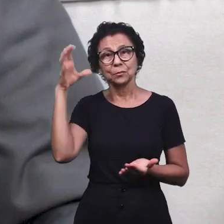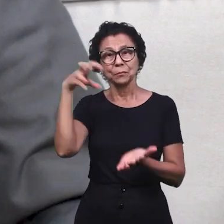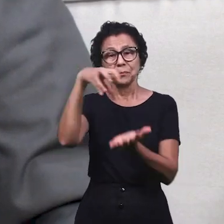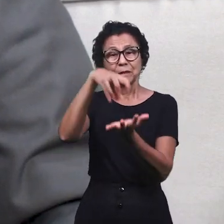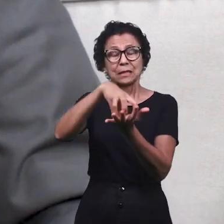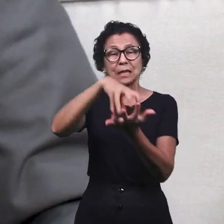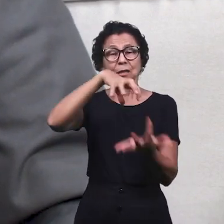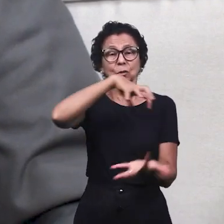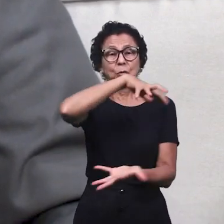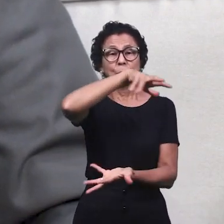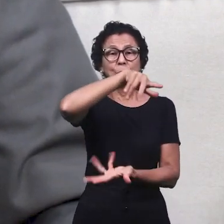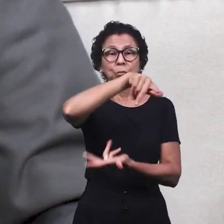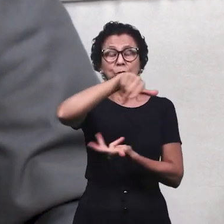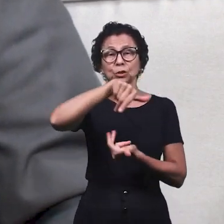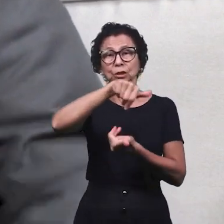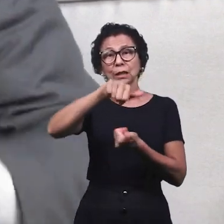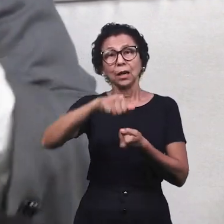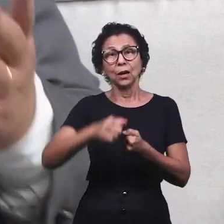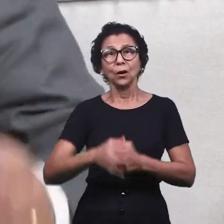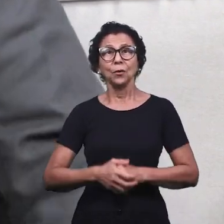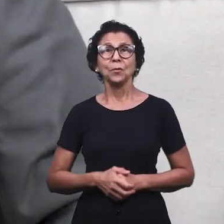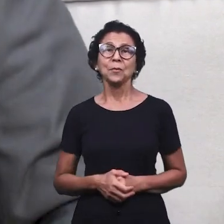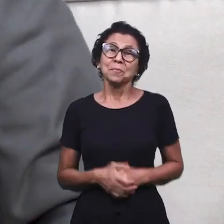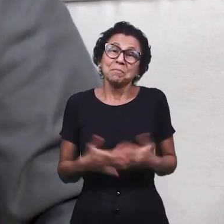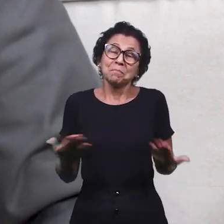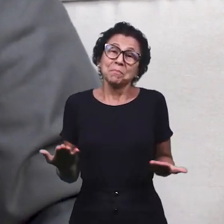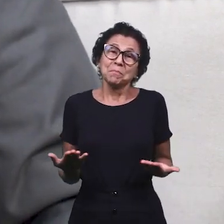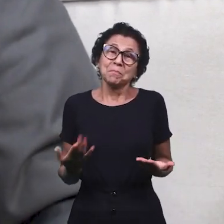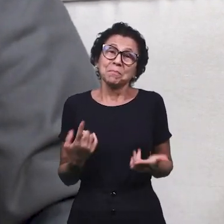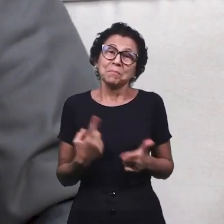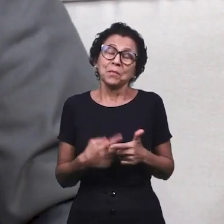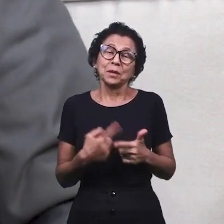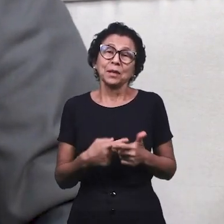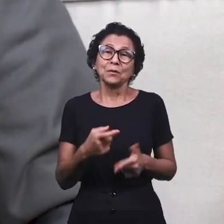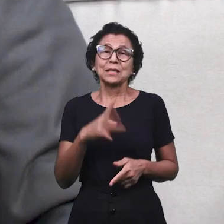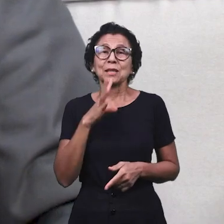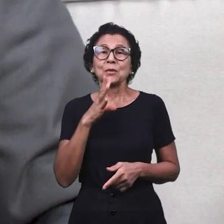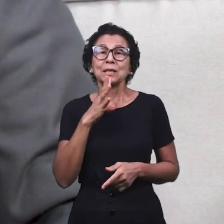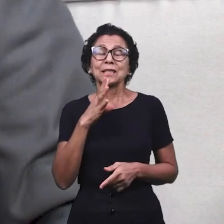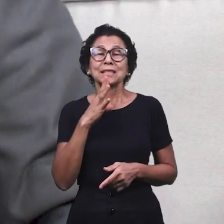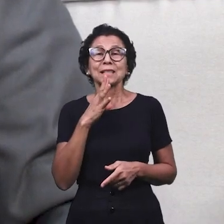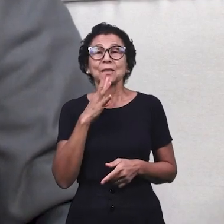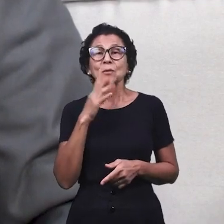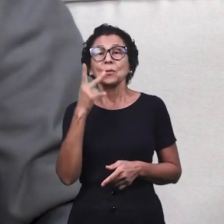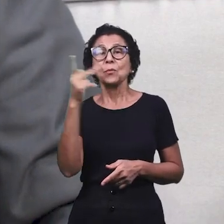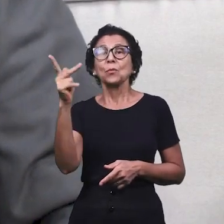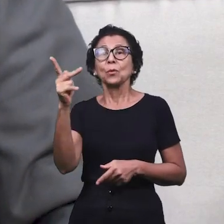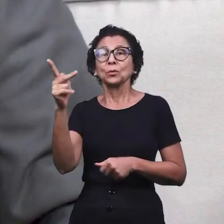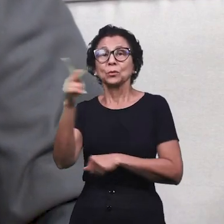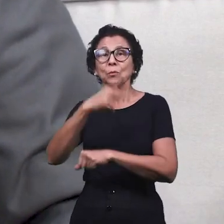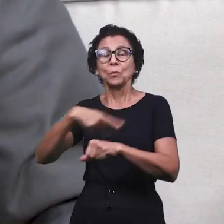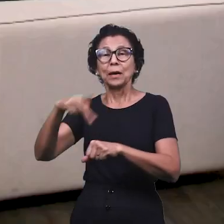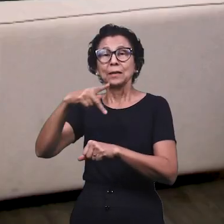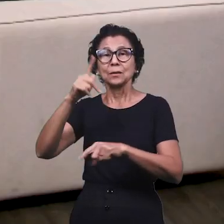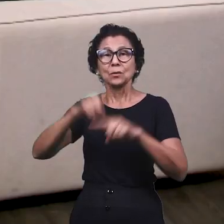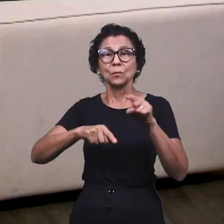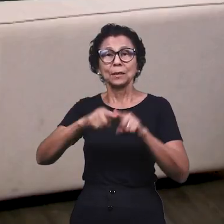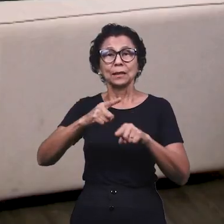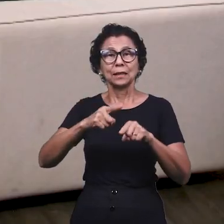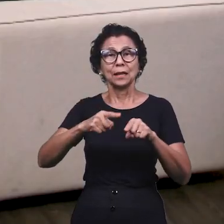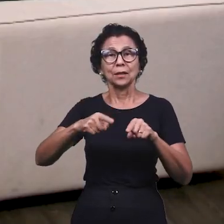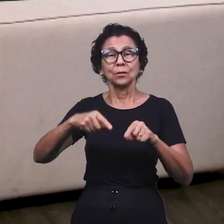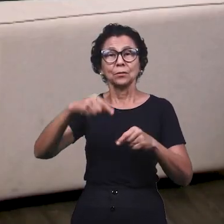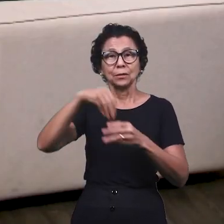mundial, porque você conheceu um player de outro país na China. Então você dispõe a viajar Interessante. para a Vira China. quase que uma